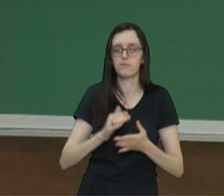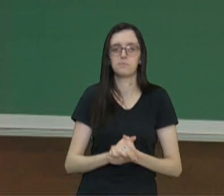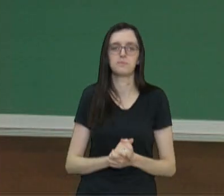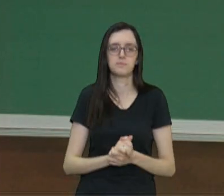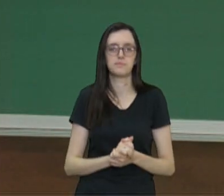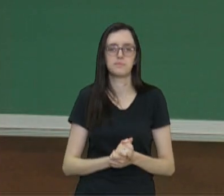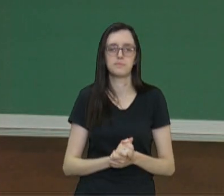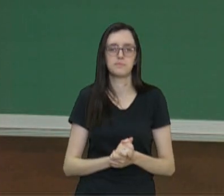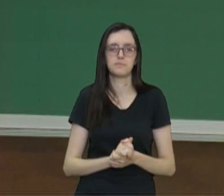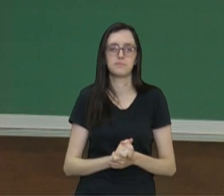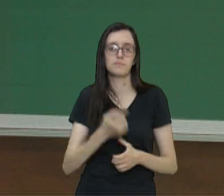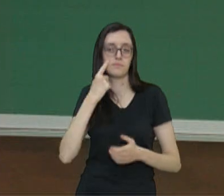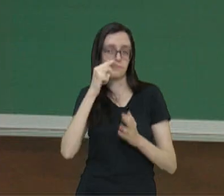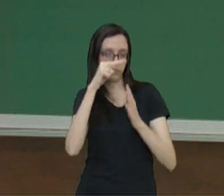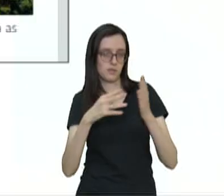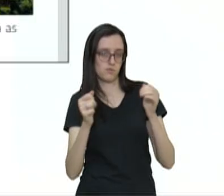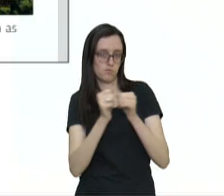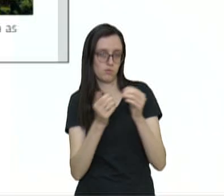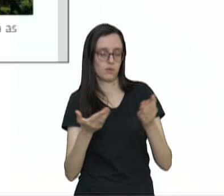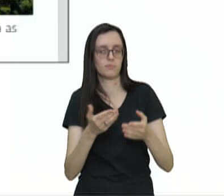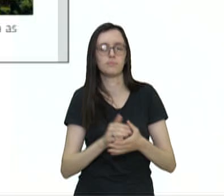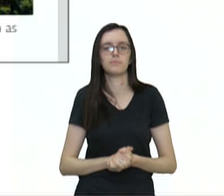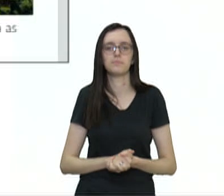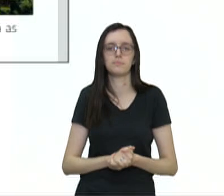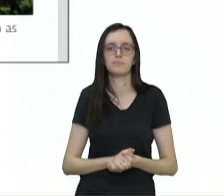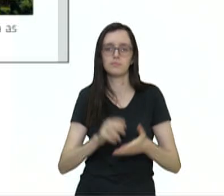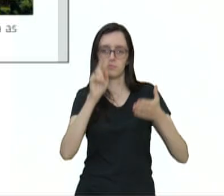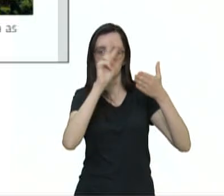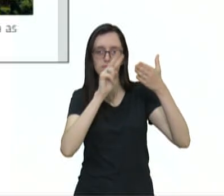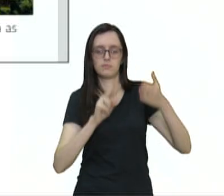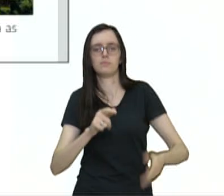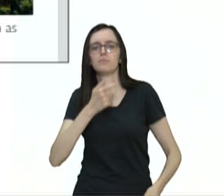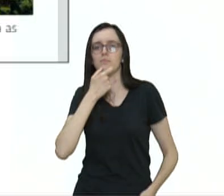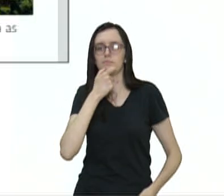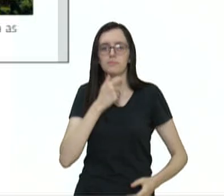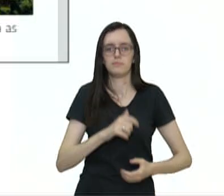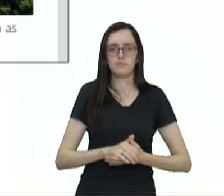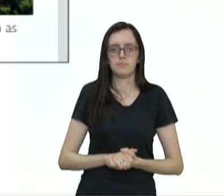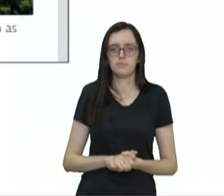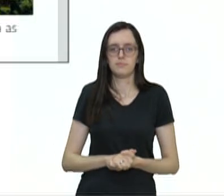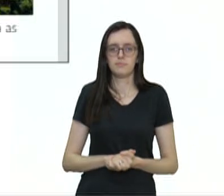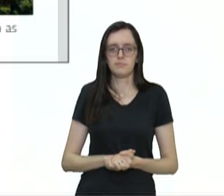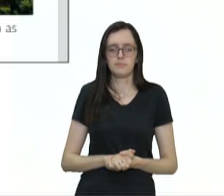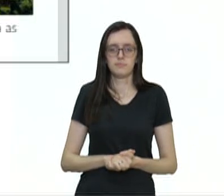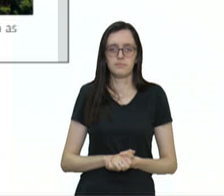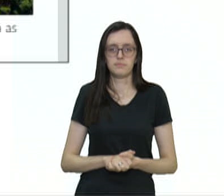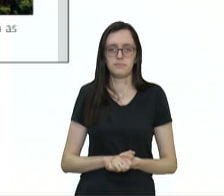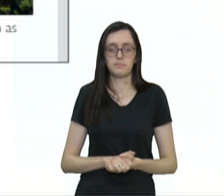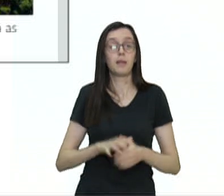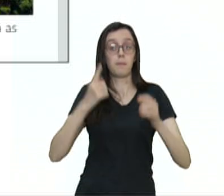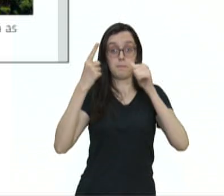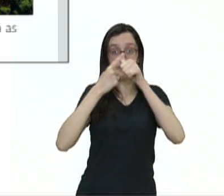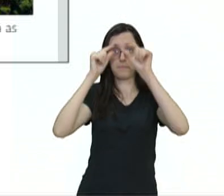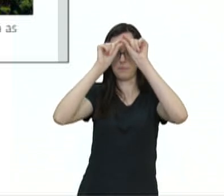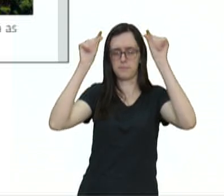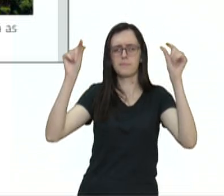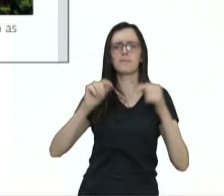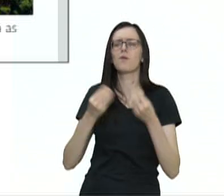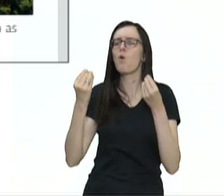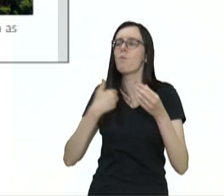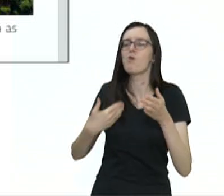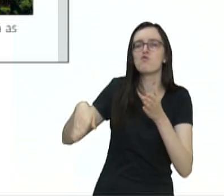tá? Vamos ler juntos? How to get to the top of Corcovado. Então a pergunta é, como é que eu vou chegar no